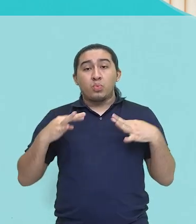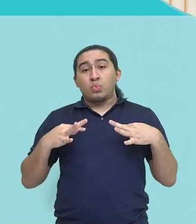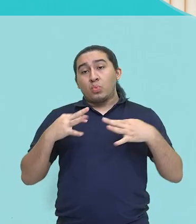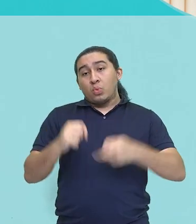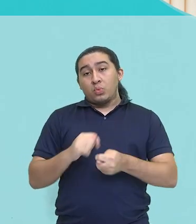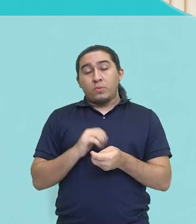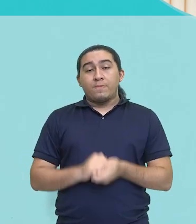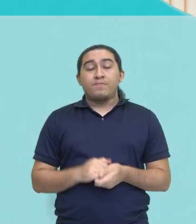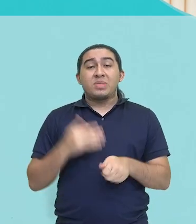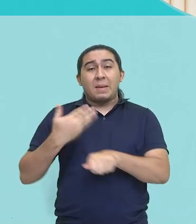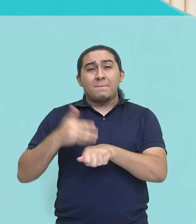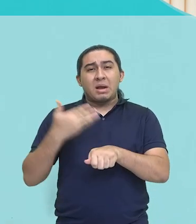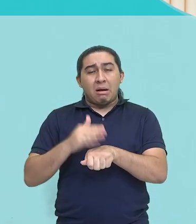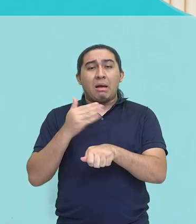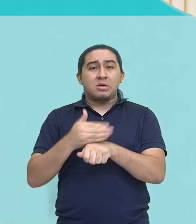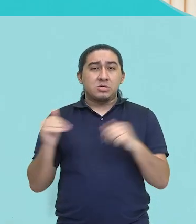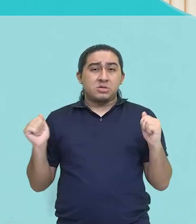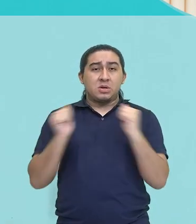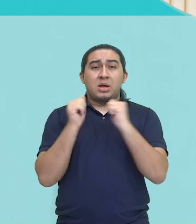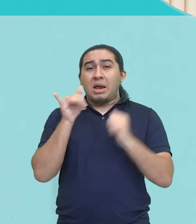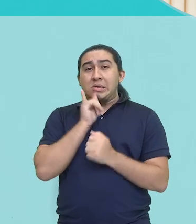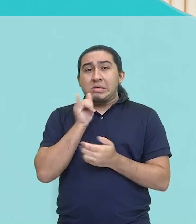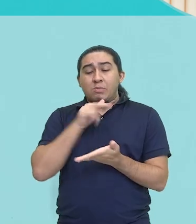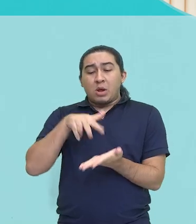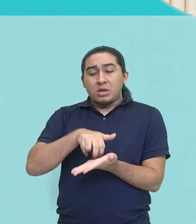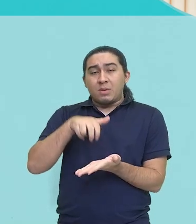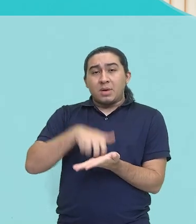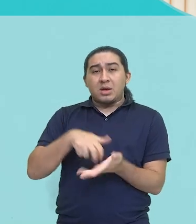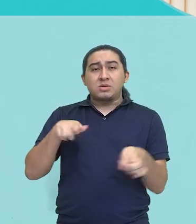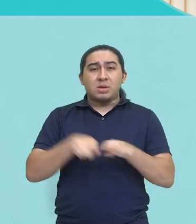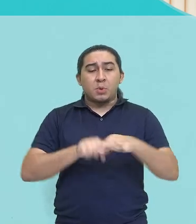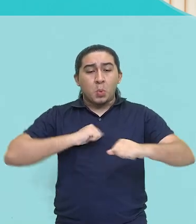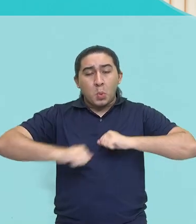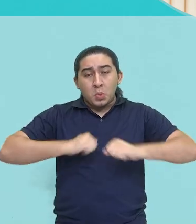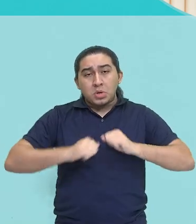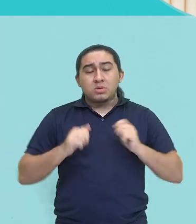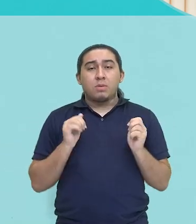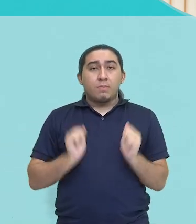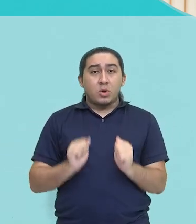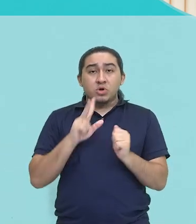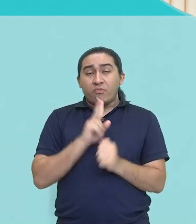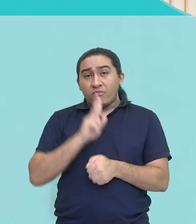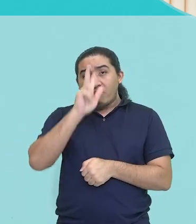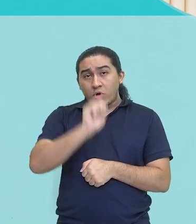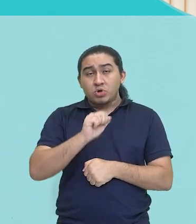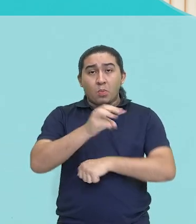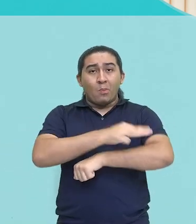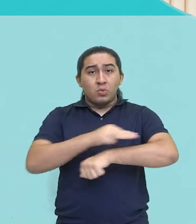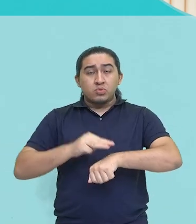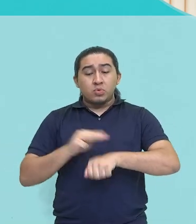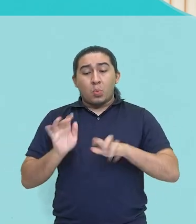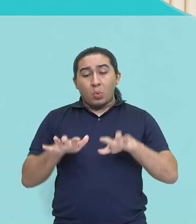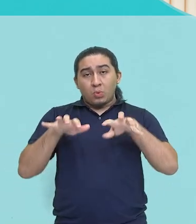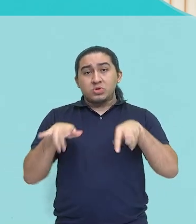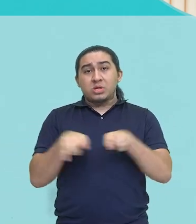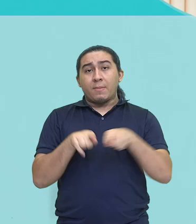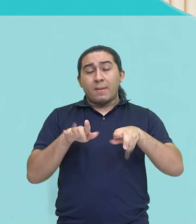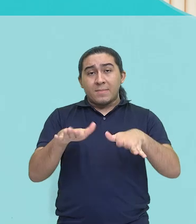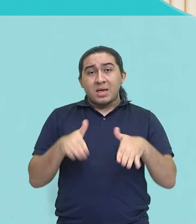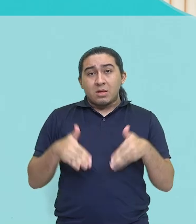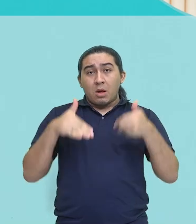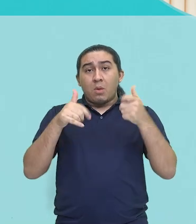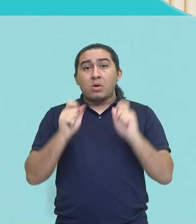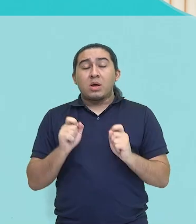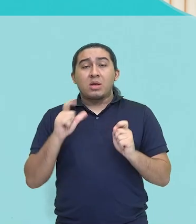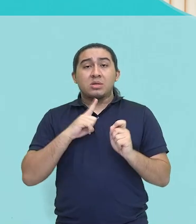exercícios físicos, como agachamentos, lunges, corrida, ela pode fortalecer os músculos glúteos e melhorar a